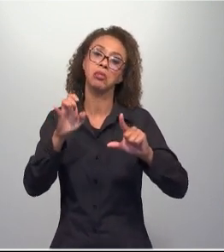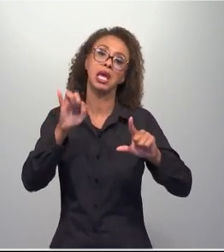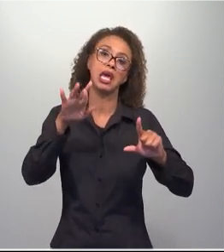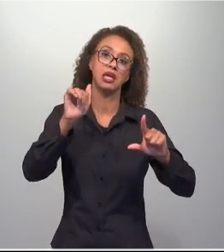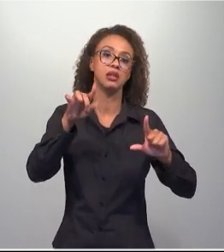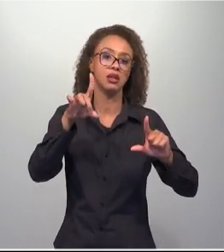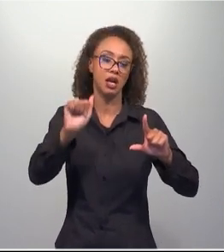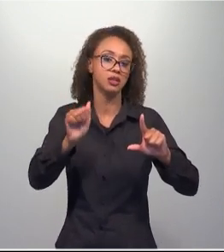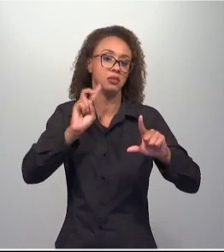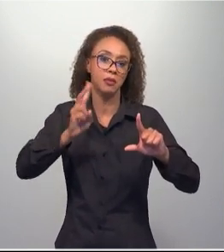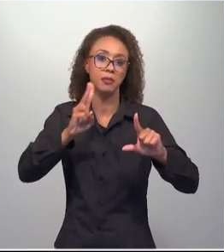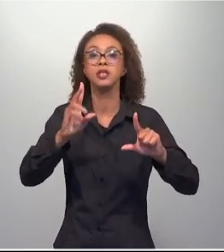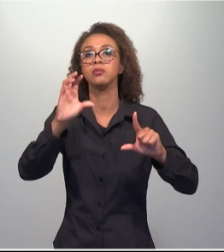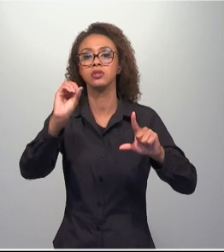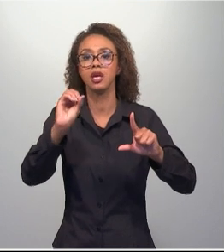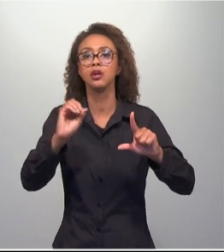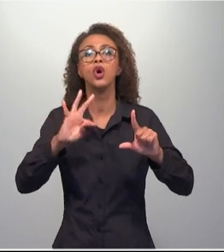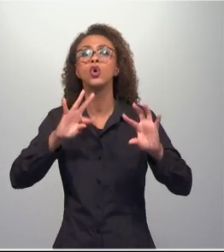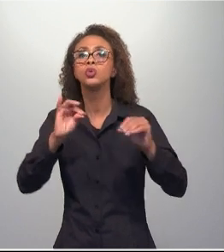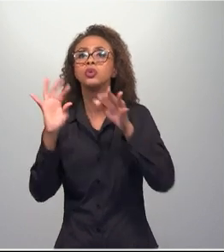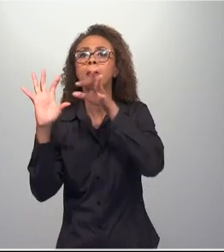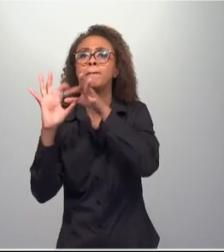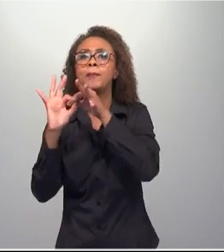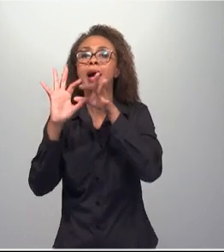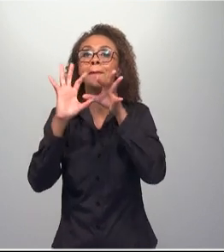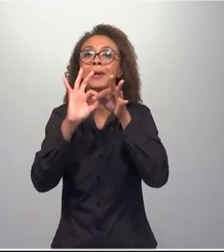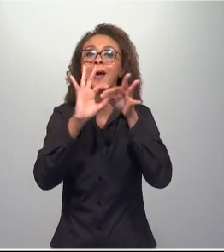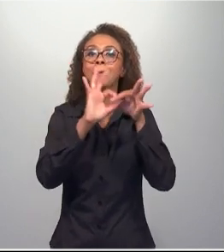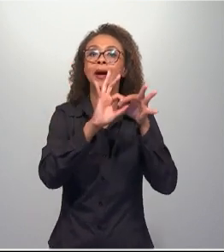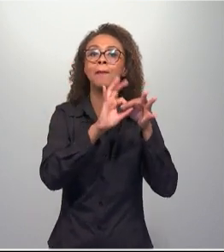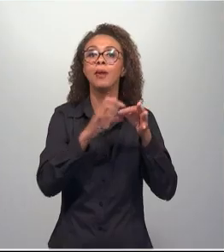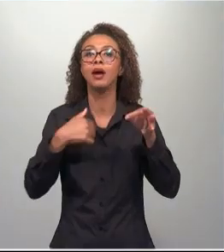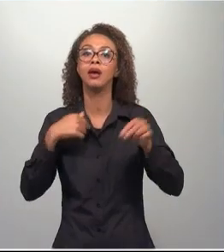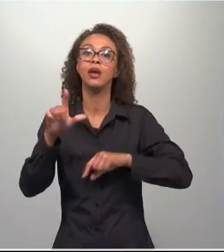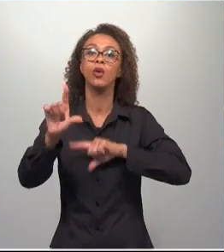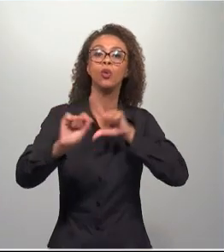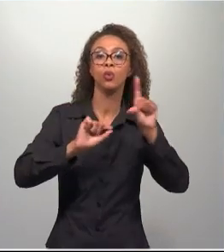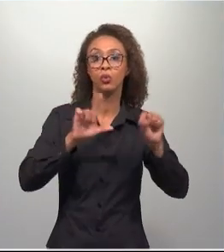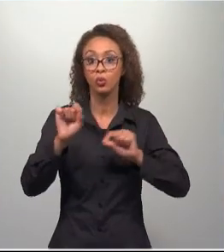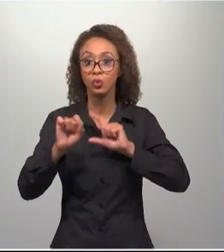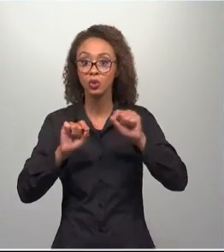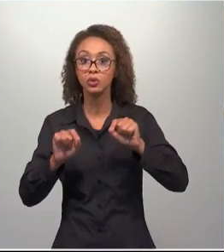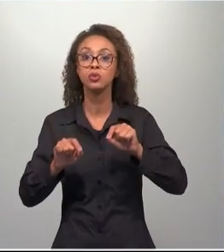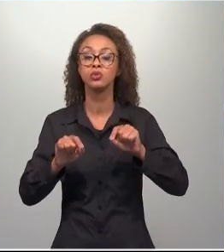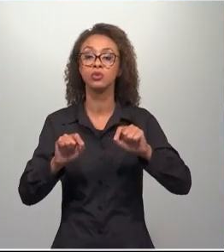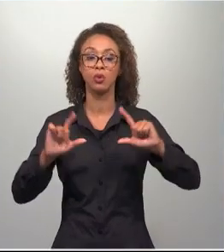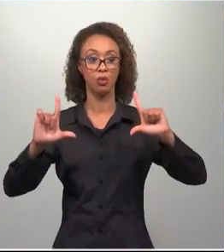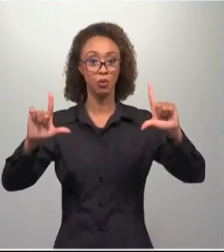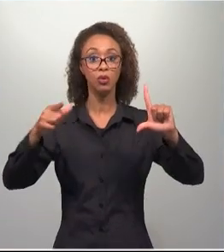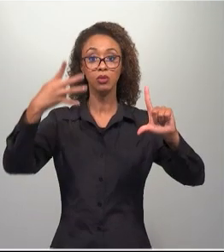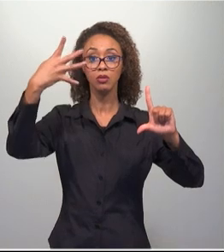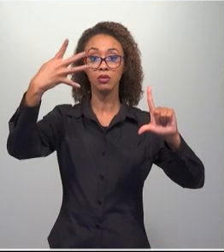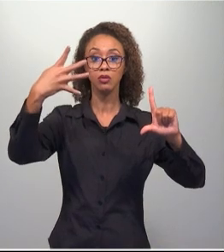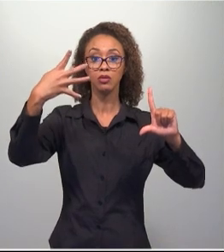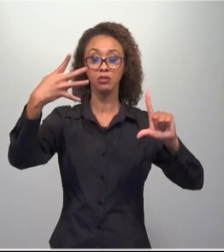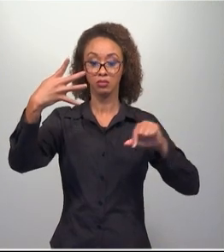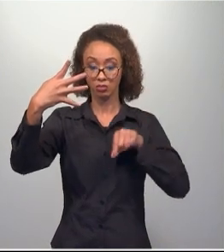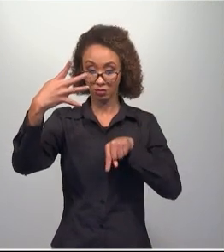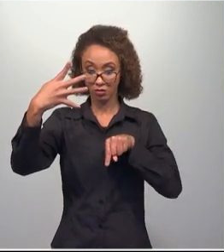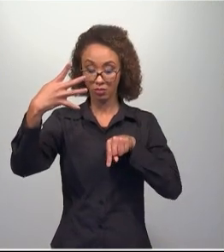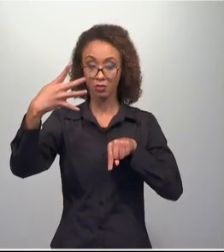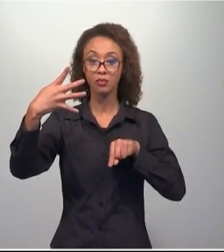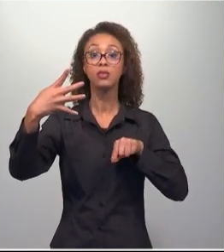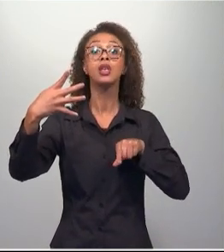é o chaveamento é o meu seletor de canais então eu tenho o seletor aqui selecionando